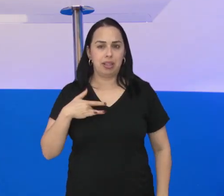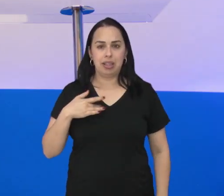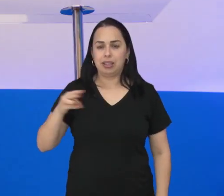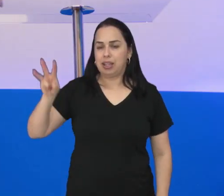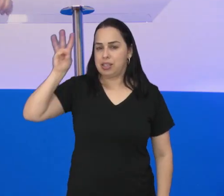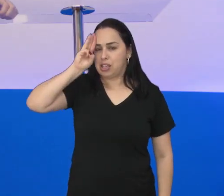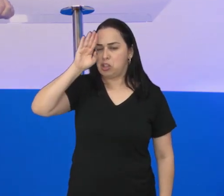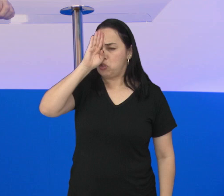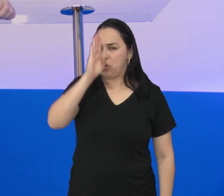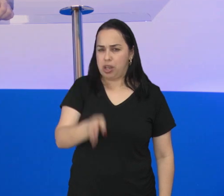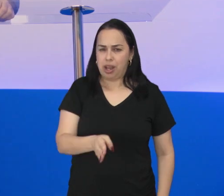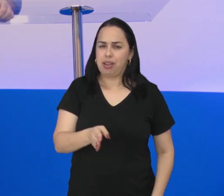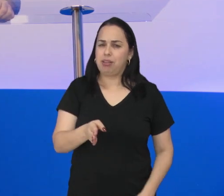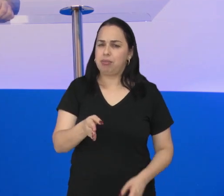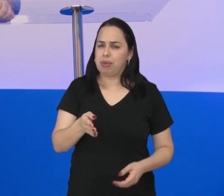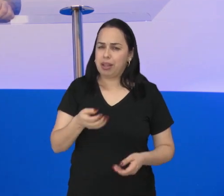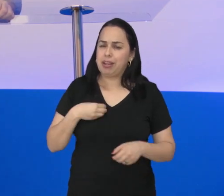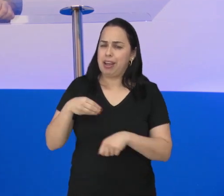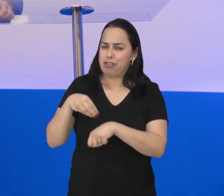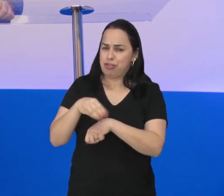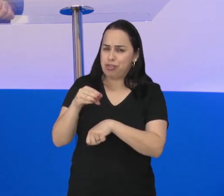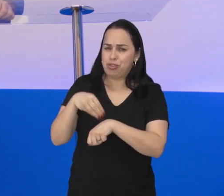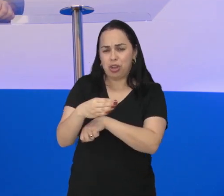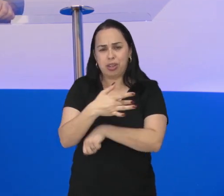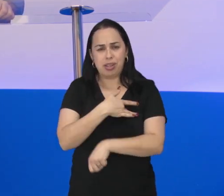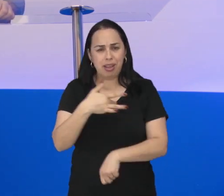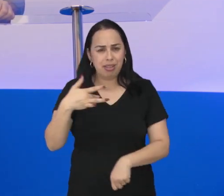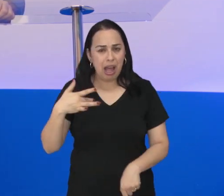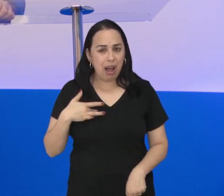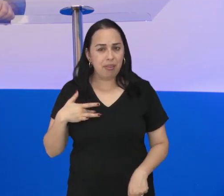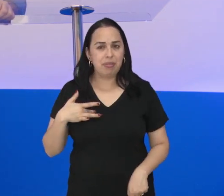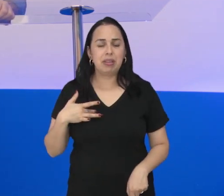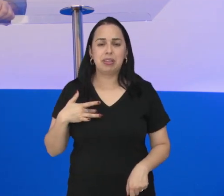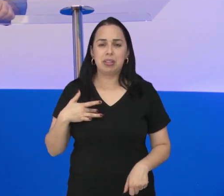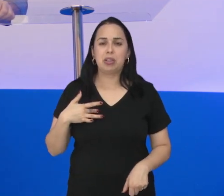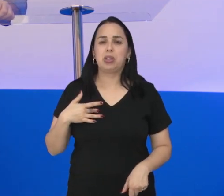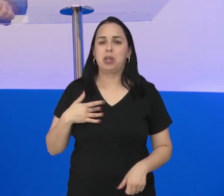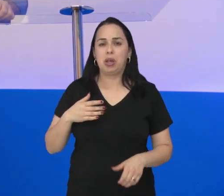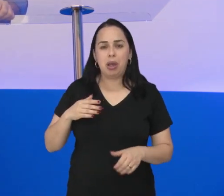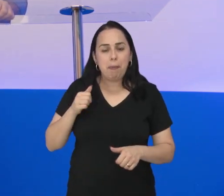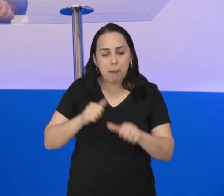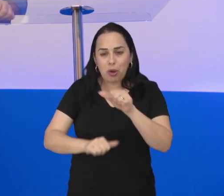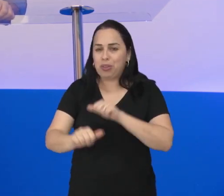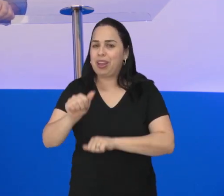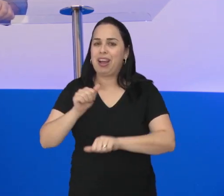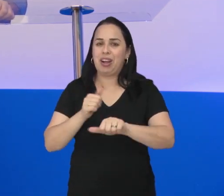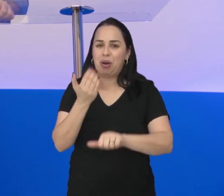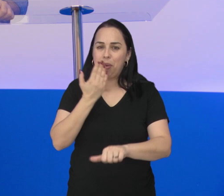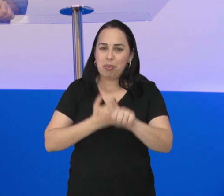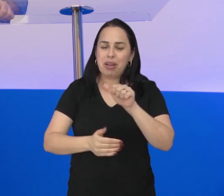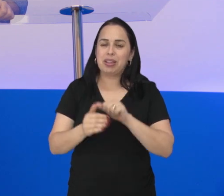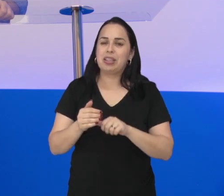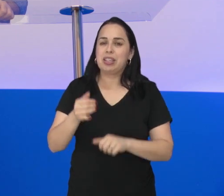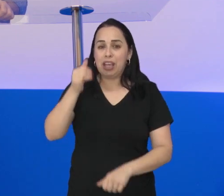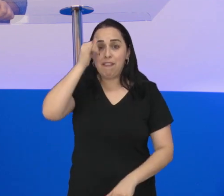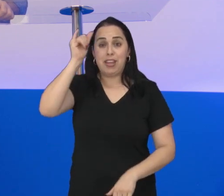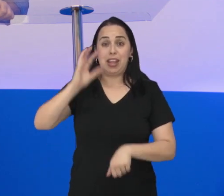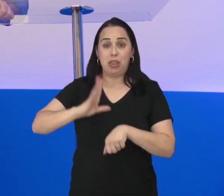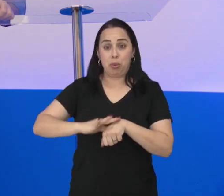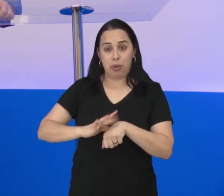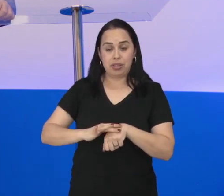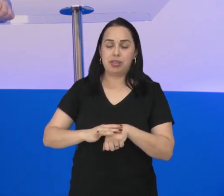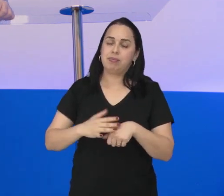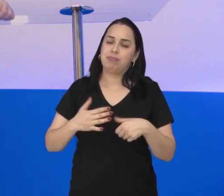Toda terça a gente separa para você dicas para ter uma vida mais saudável, com mudanças de hábitos simples que podem ajudar a